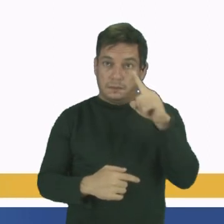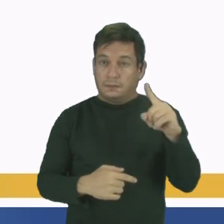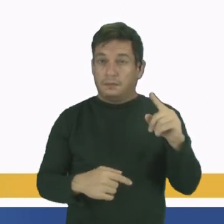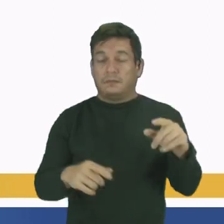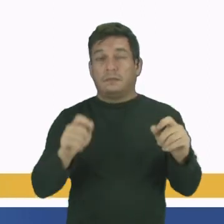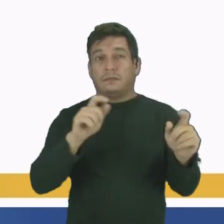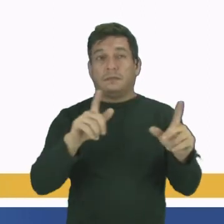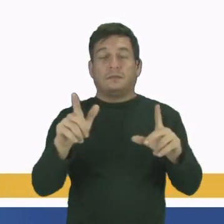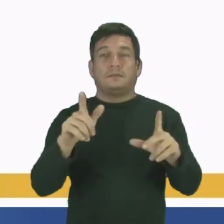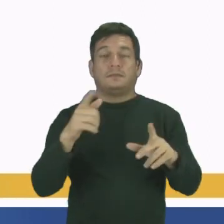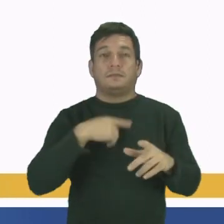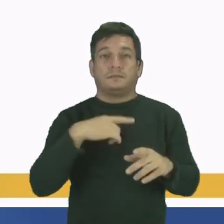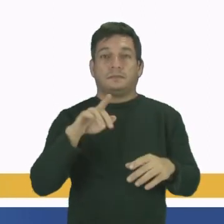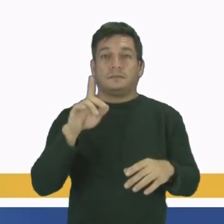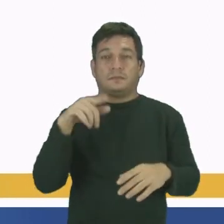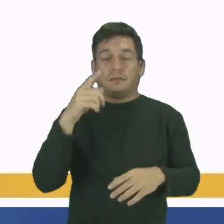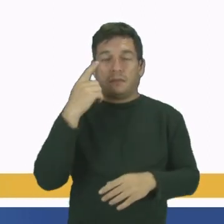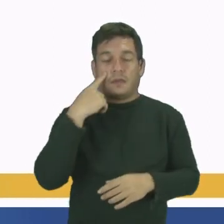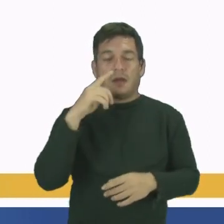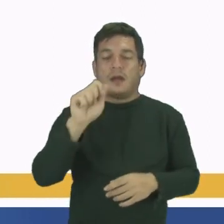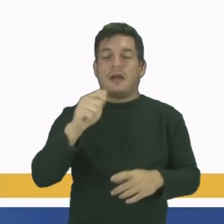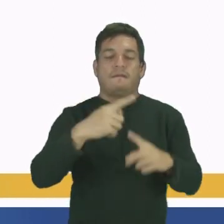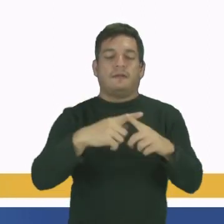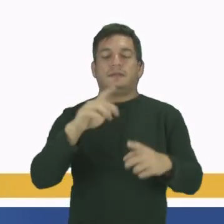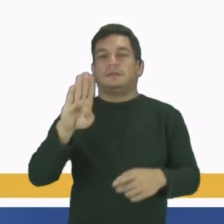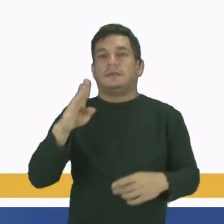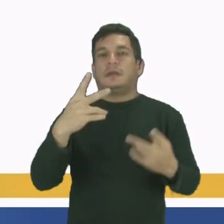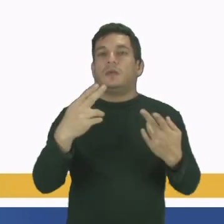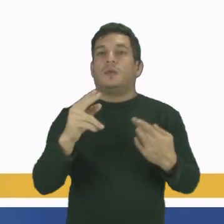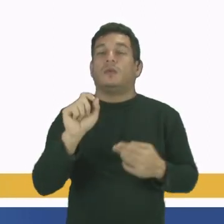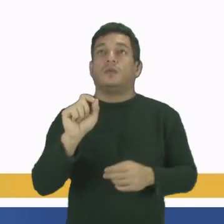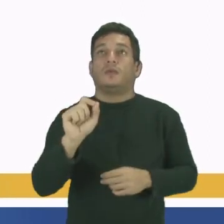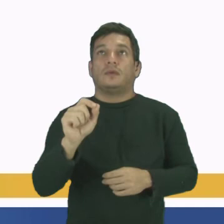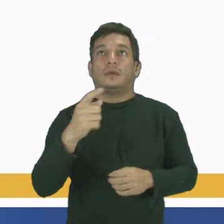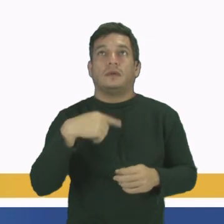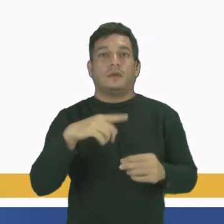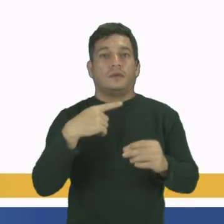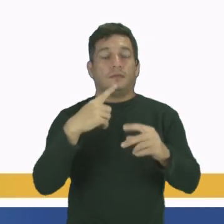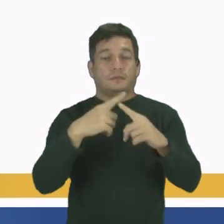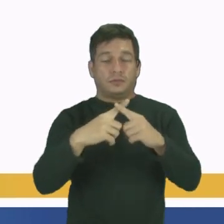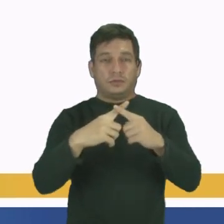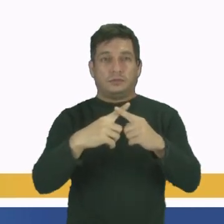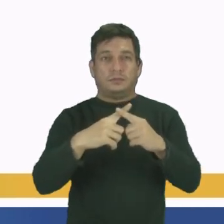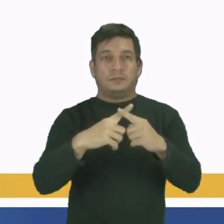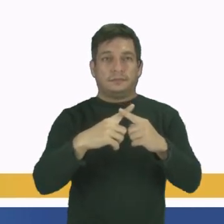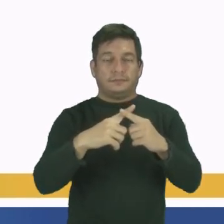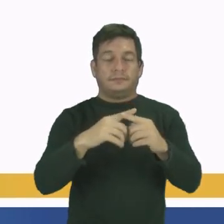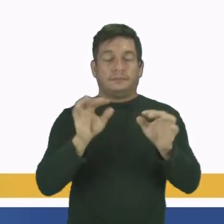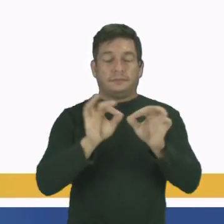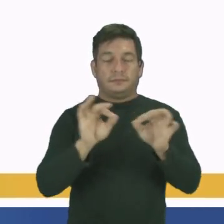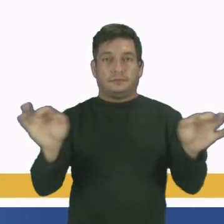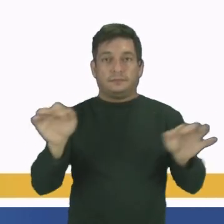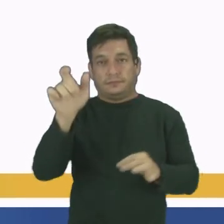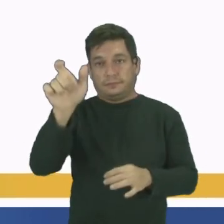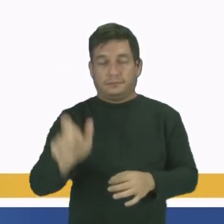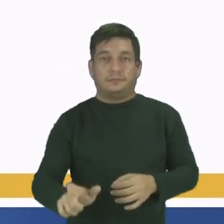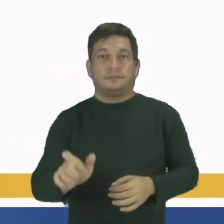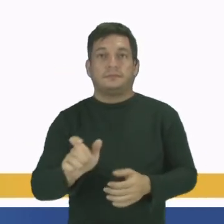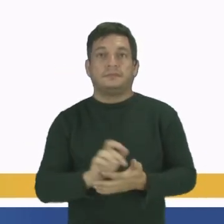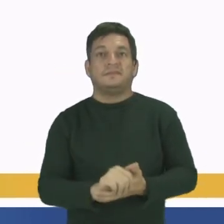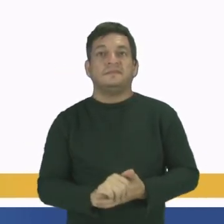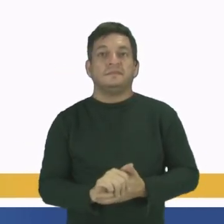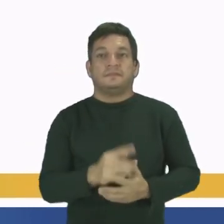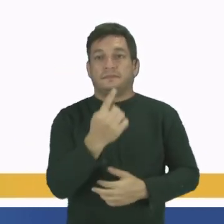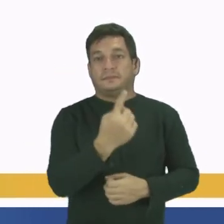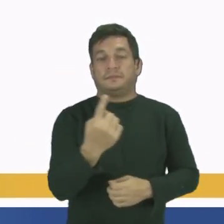é igual, aí você vai perceber que eu vou multiplicar a linha por coluna em